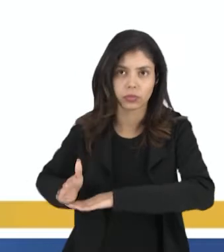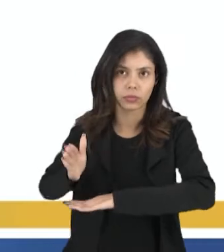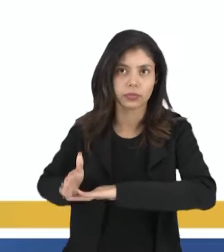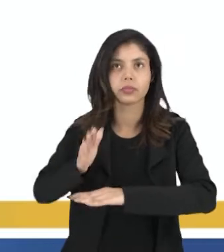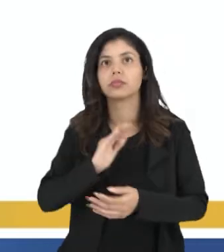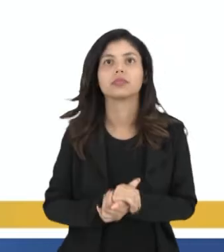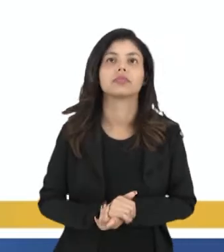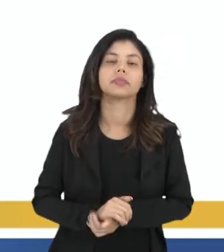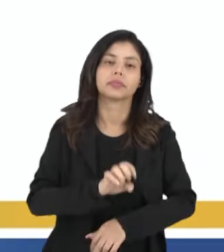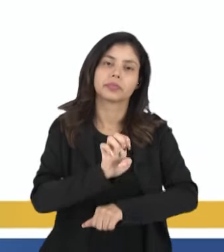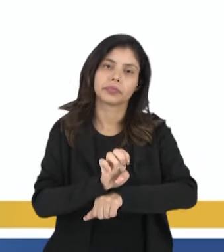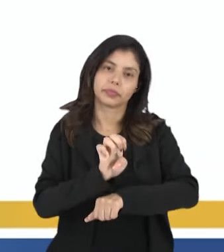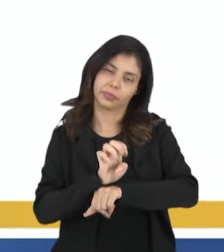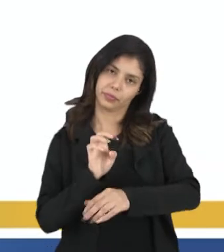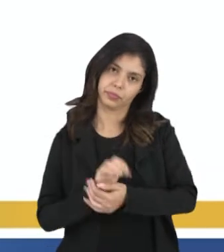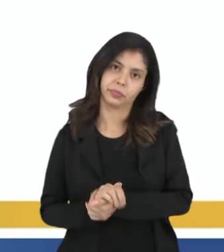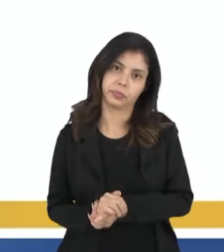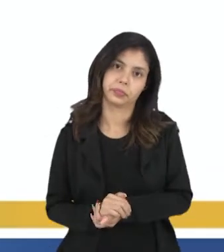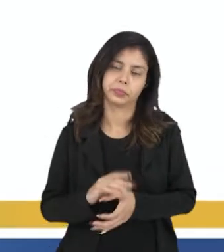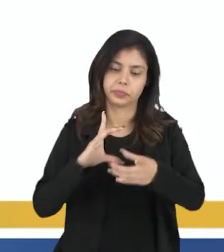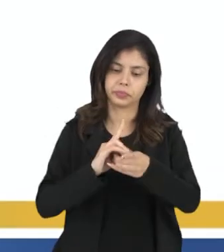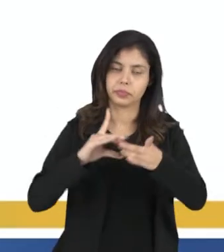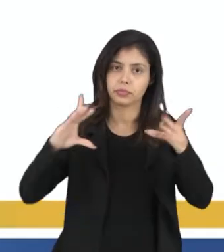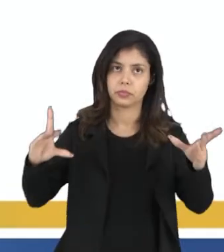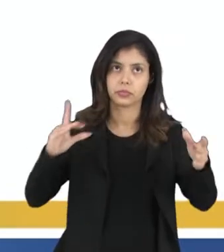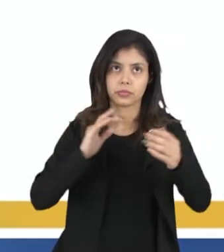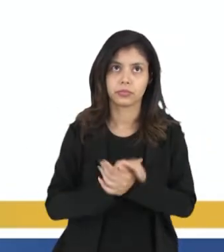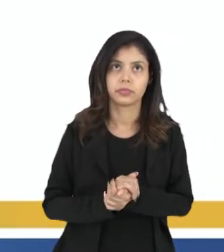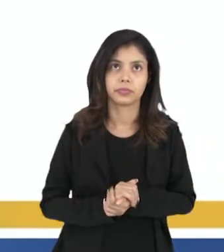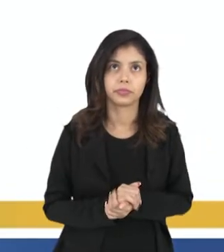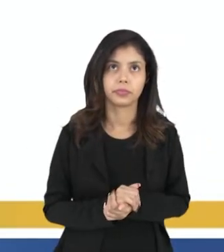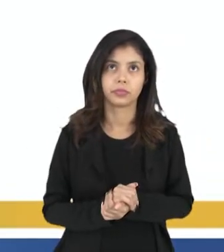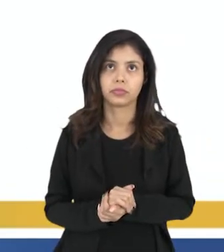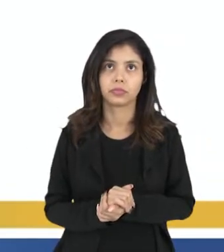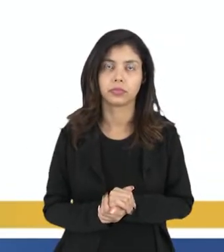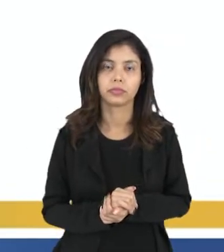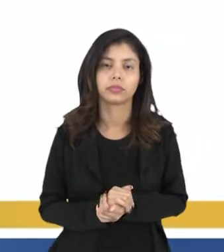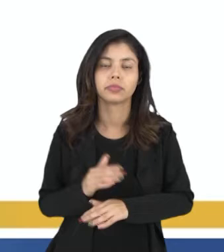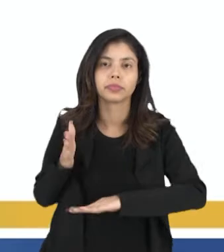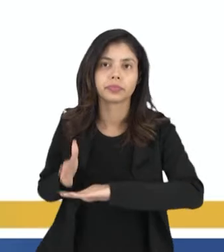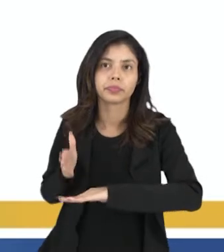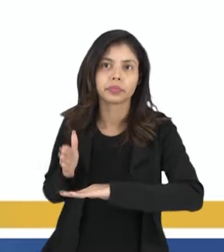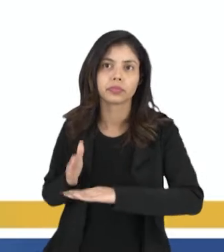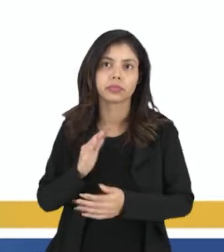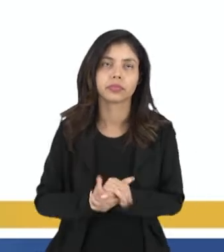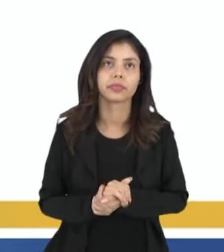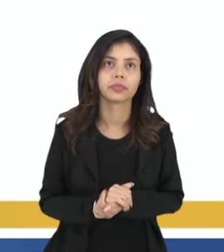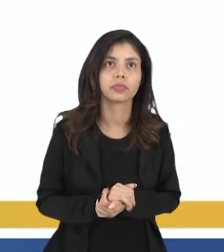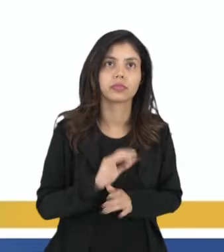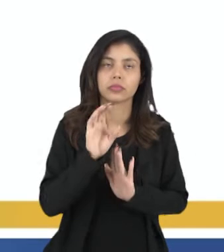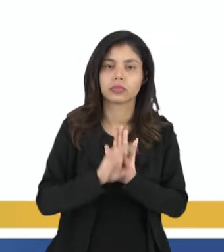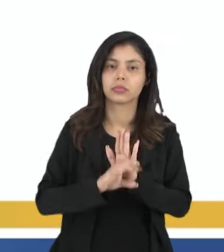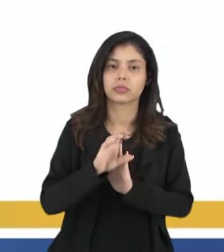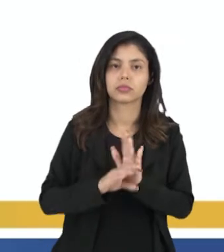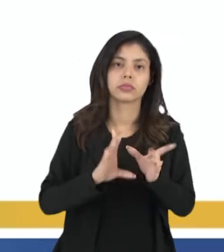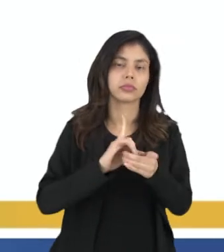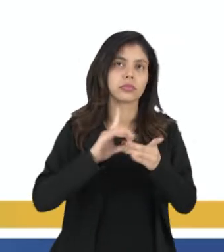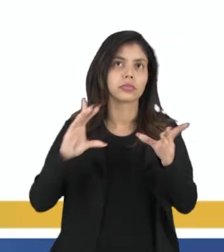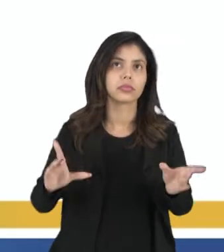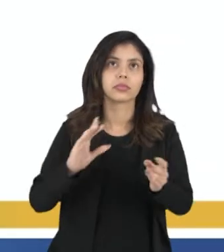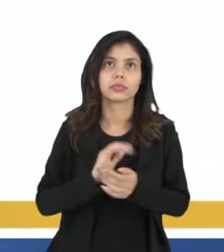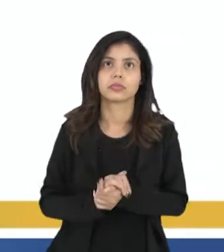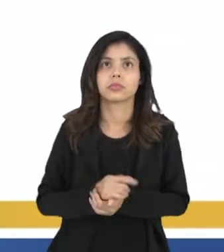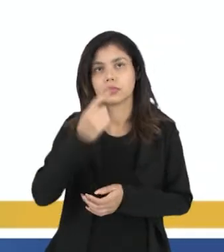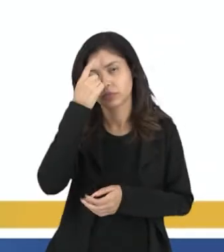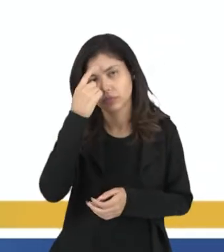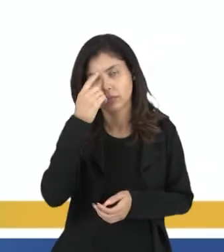sobre o Estado, né? A democracia, né? Agora na contemporaneidade. E aí o conceito de